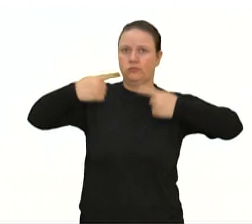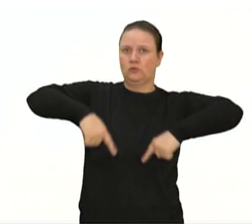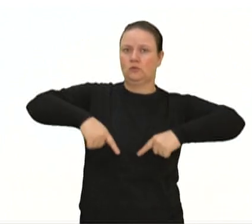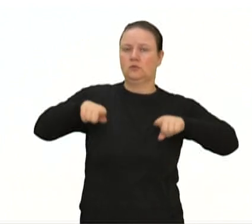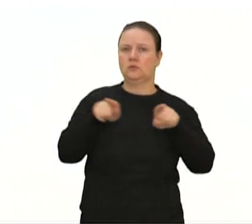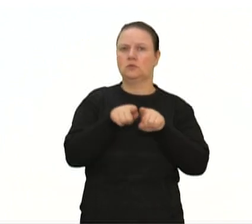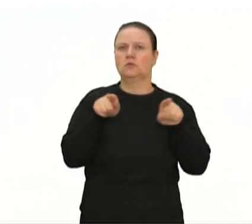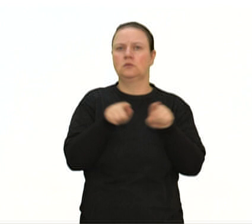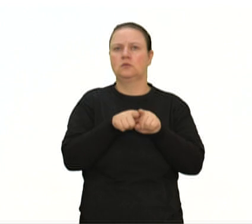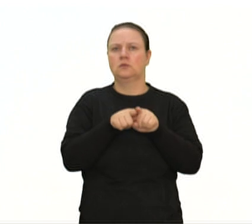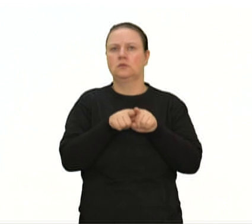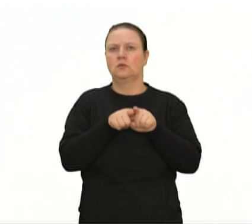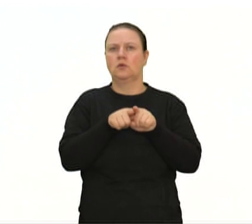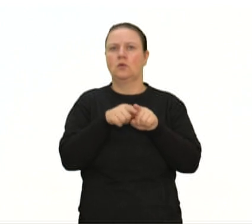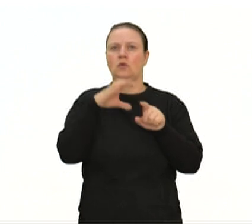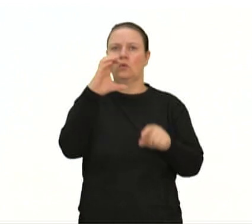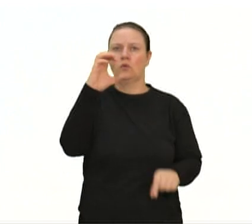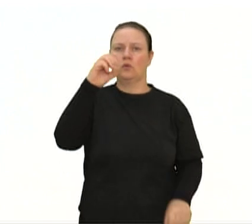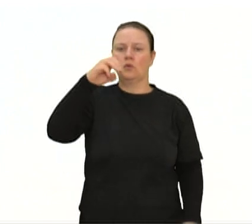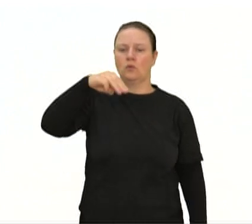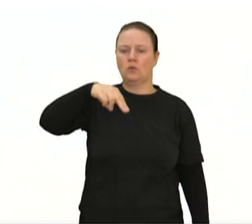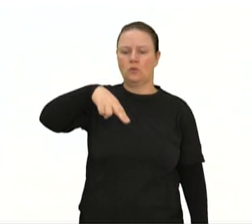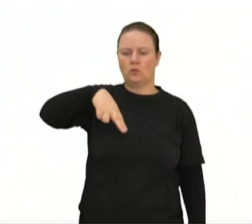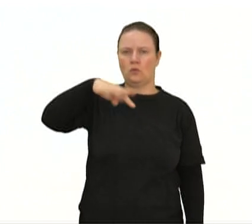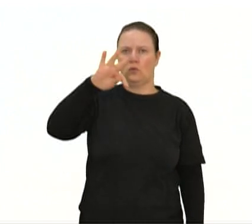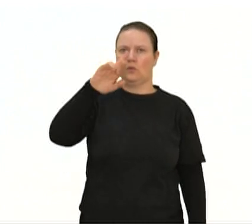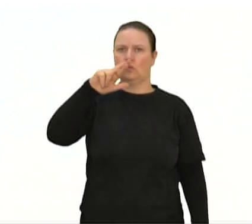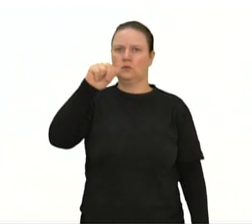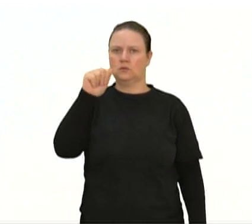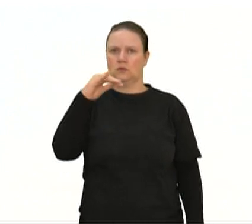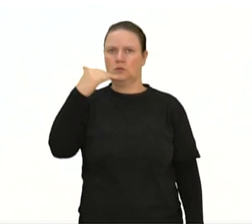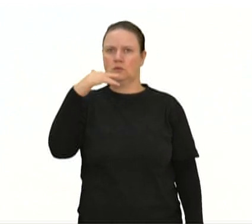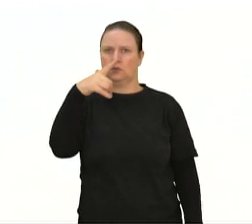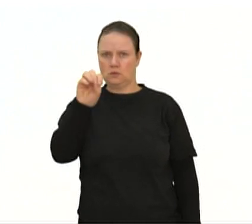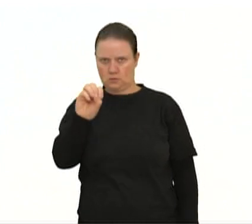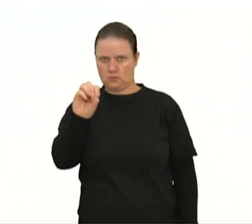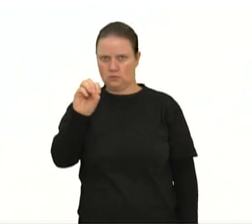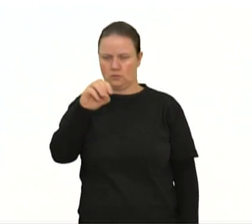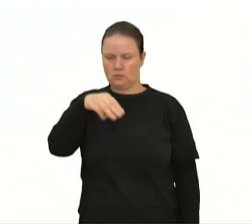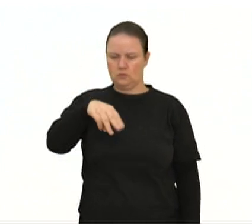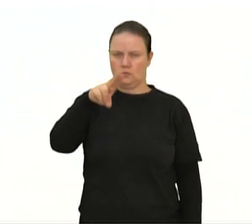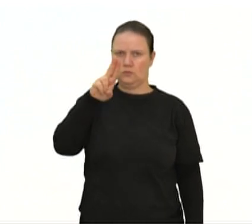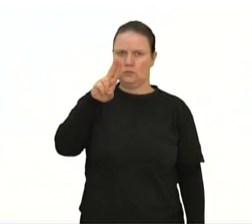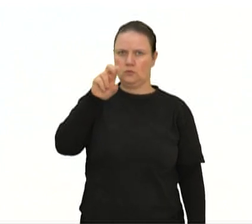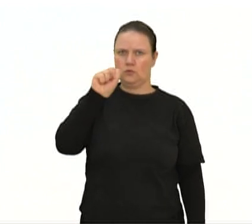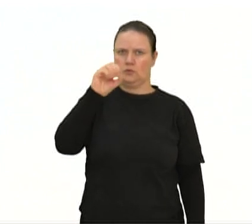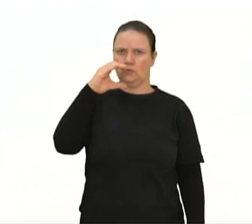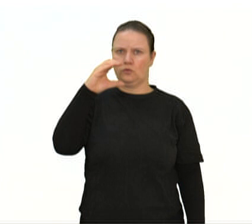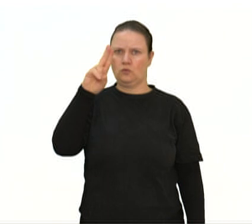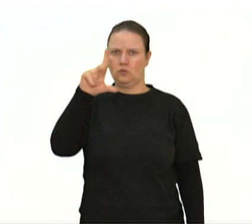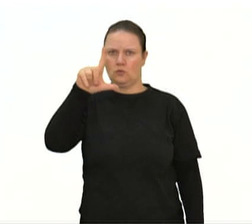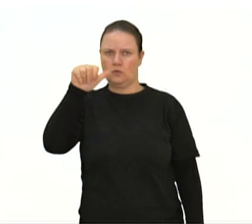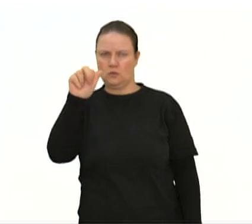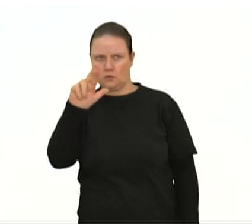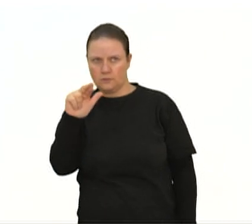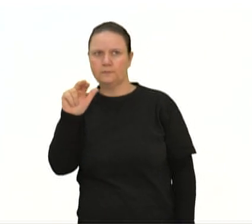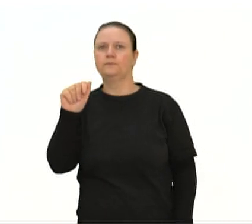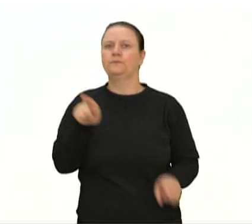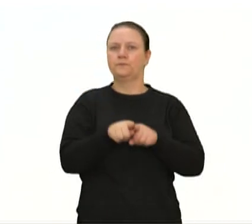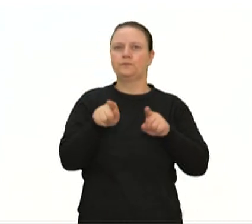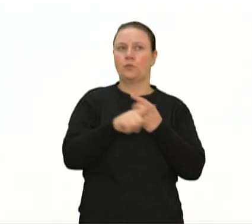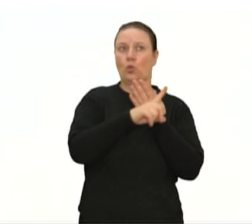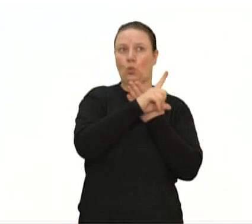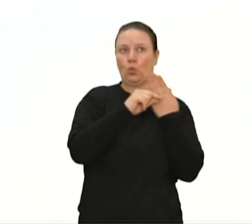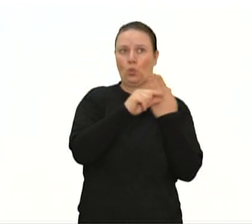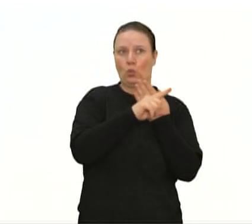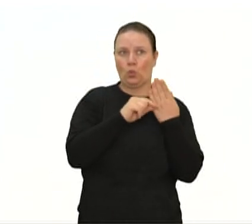por meio da contração muscular. Um outro conceito, aí definido por Uchida et al. 2004, superação de uma